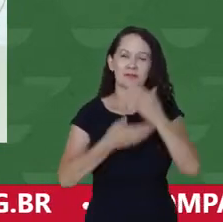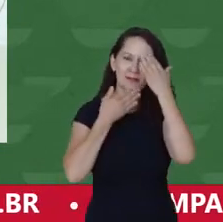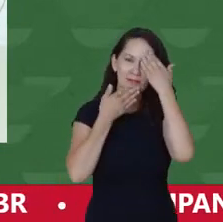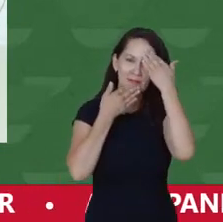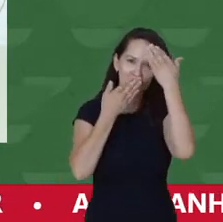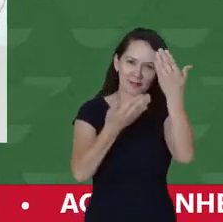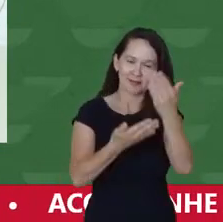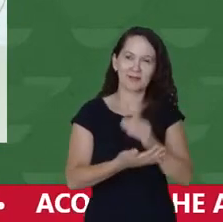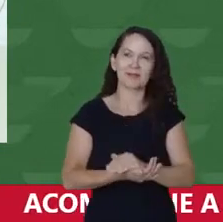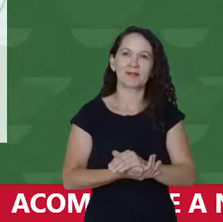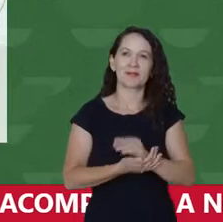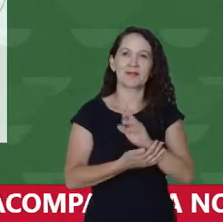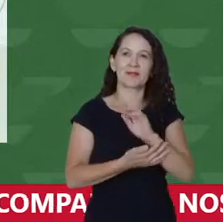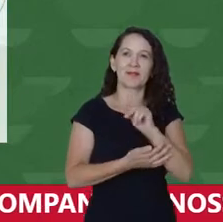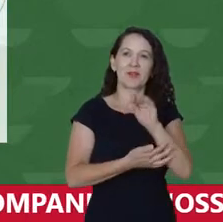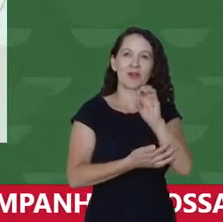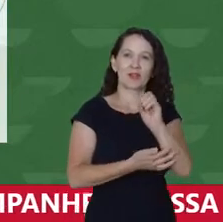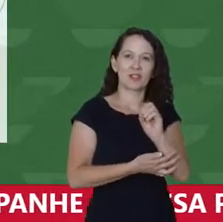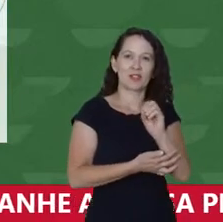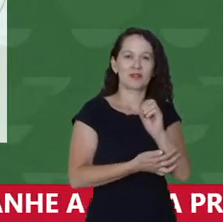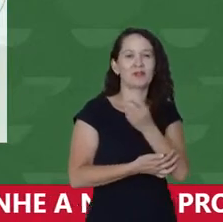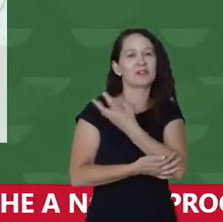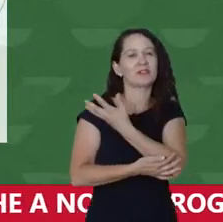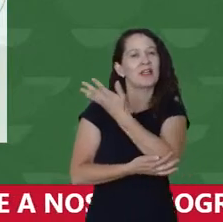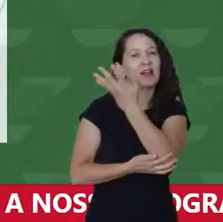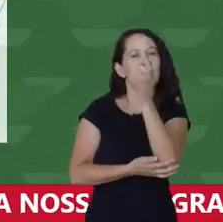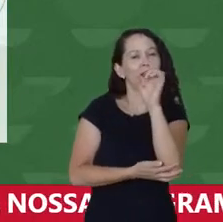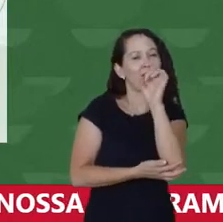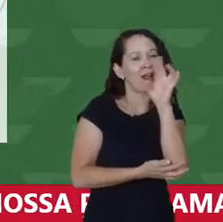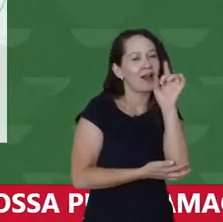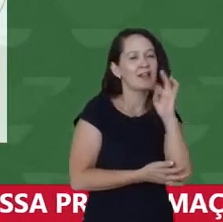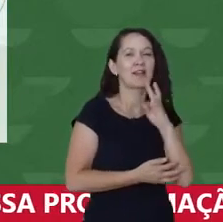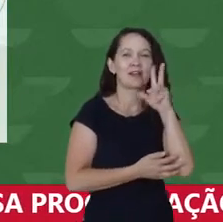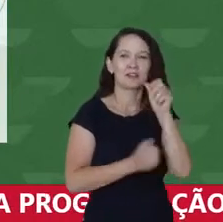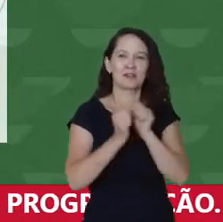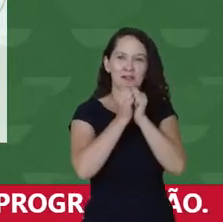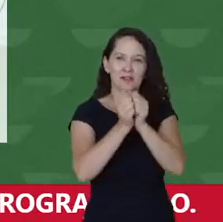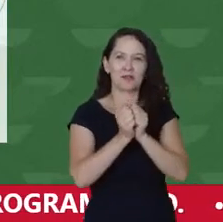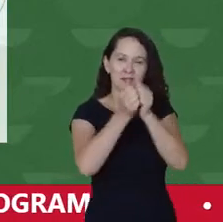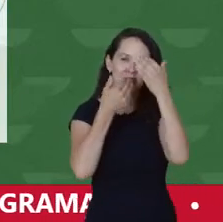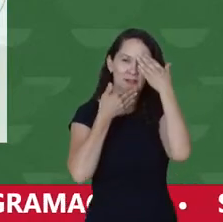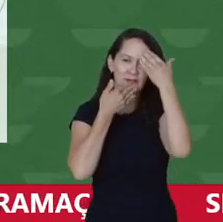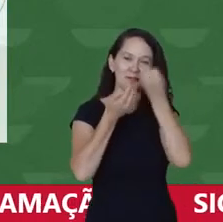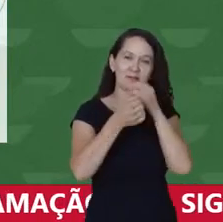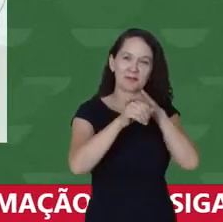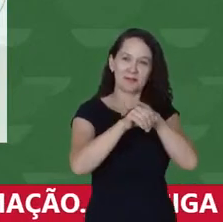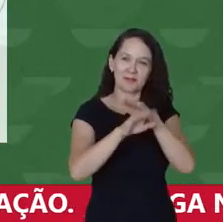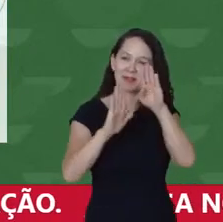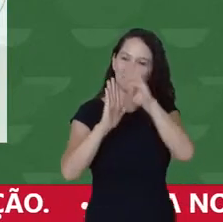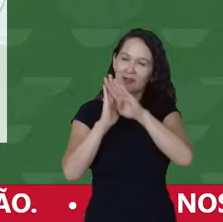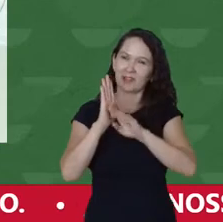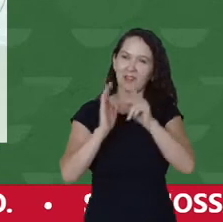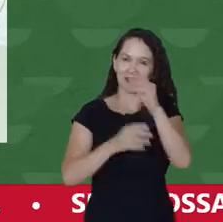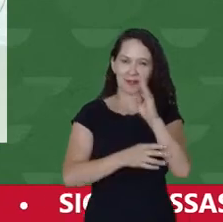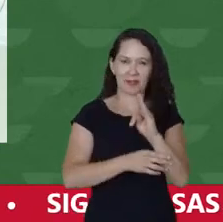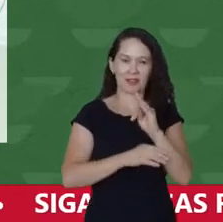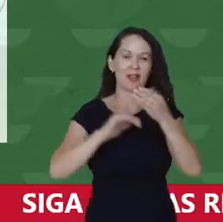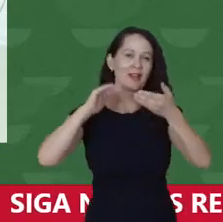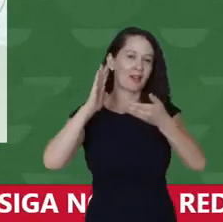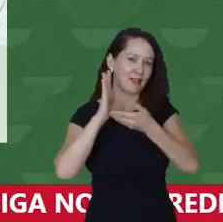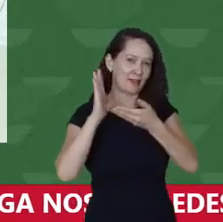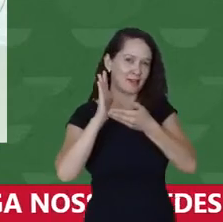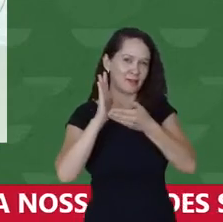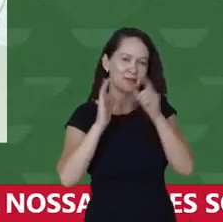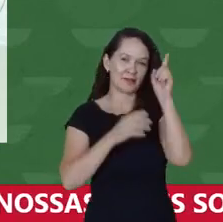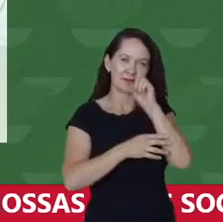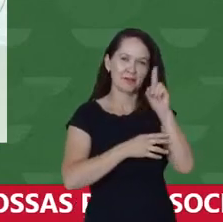Obrigado, então, Zeca, Rogério, Silvana e Rosilene, e a todos que nos acompanharam neste nosso programa da TV PT, da Câmara dos